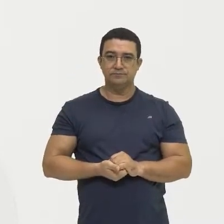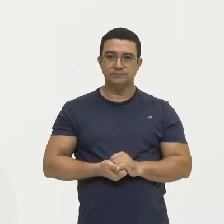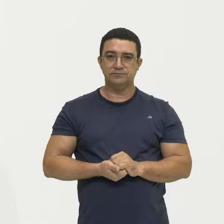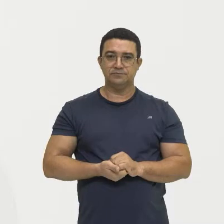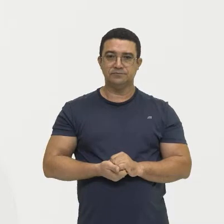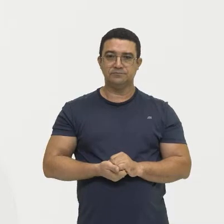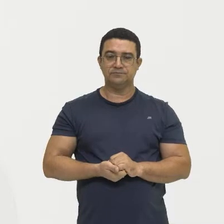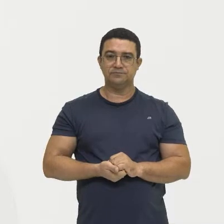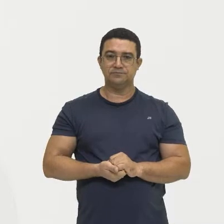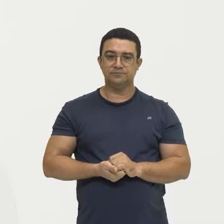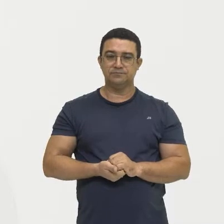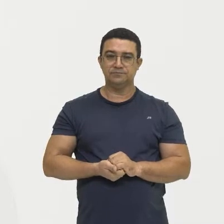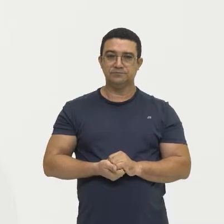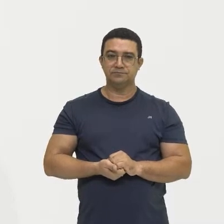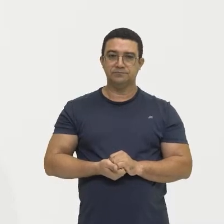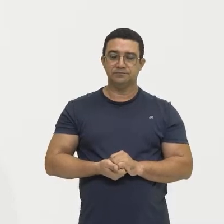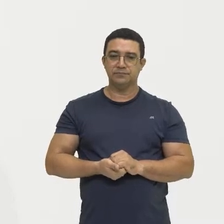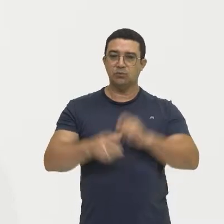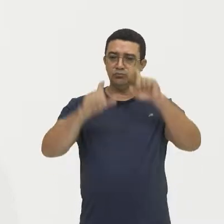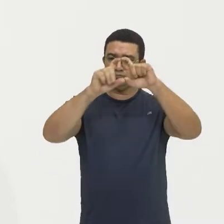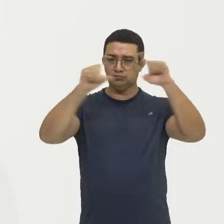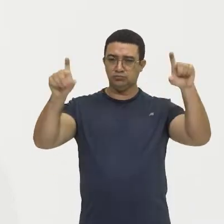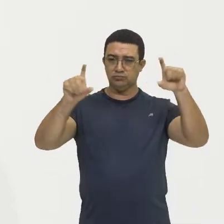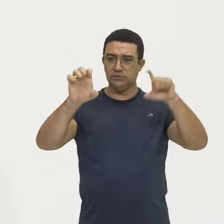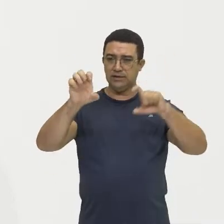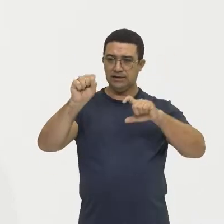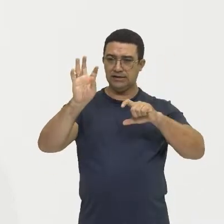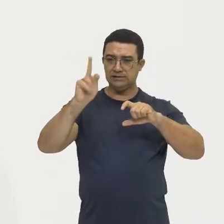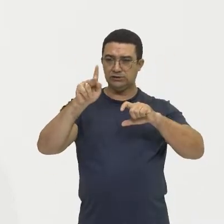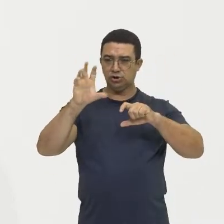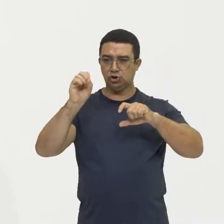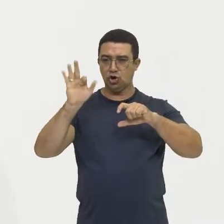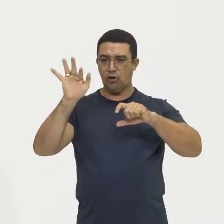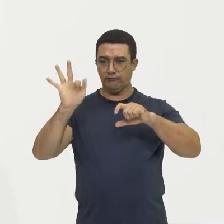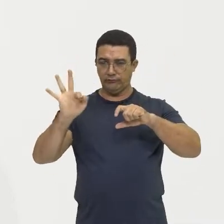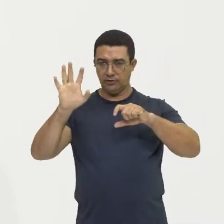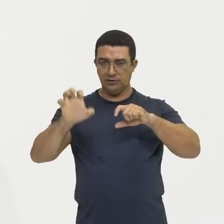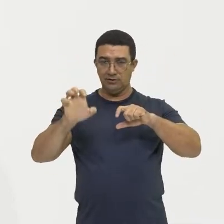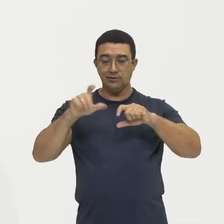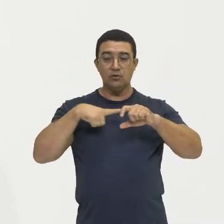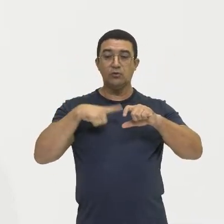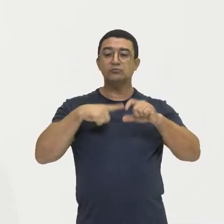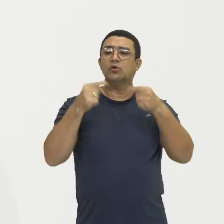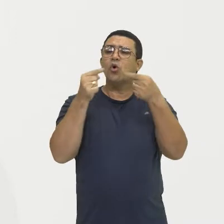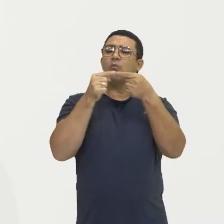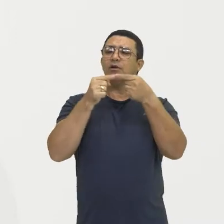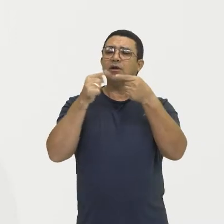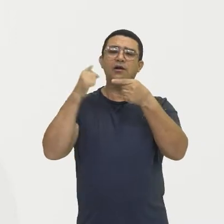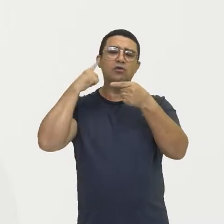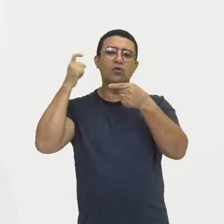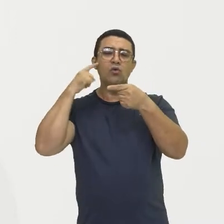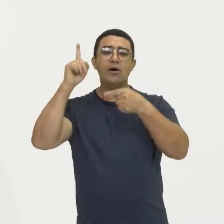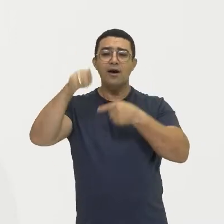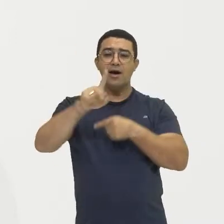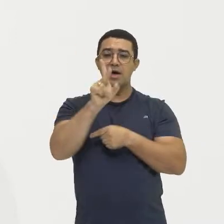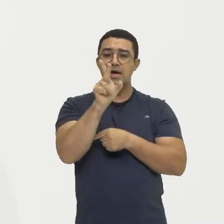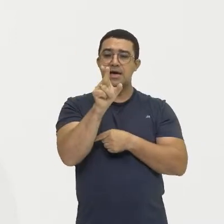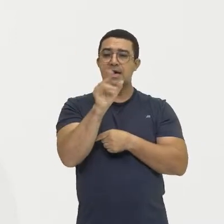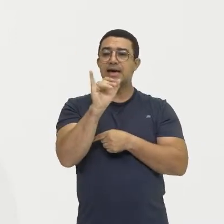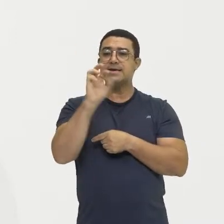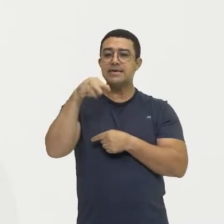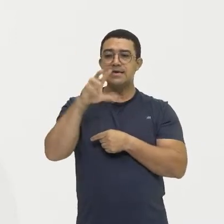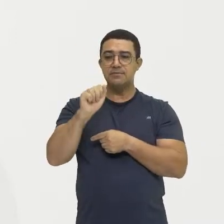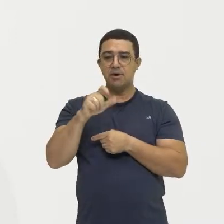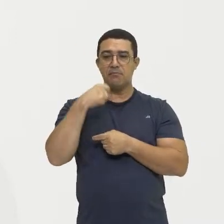nós chamamos isso de rimas alternadas. E elas são rimas ricas, por quê? Porque elas são perfeitas, né? A